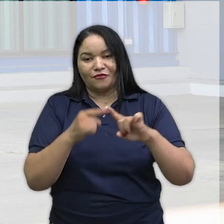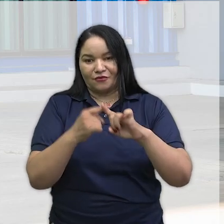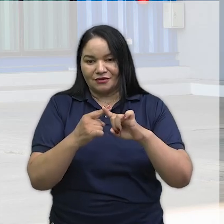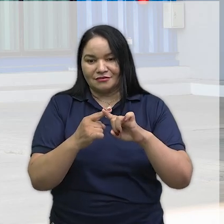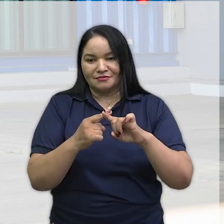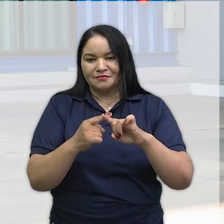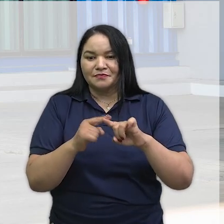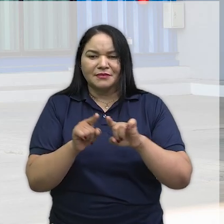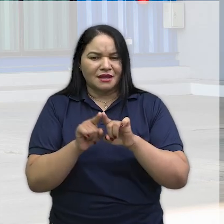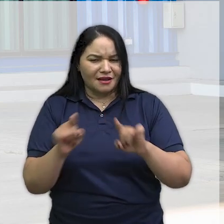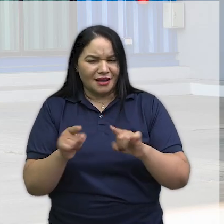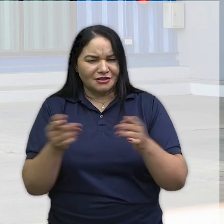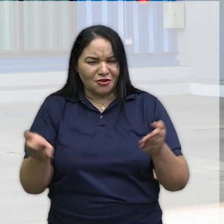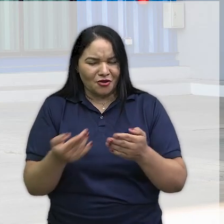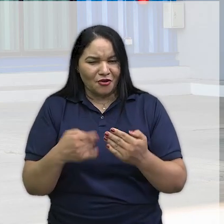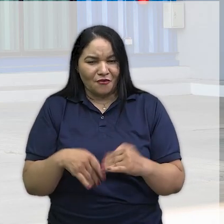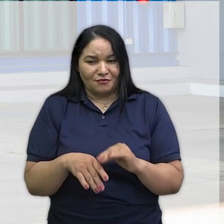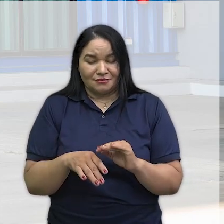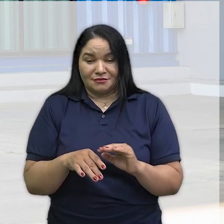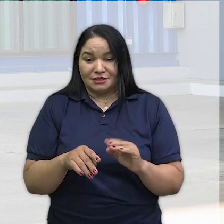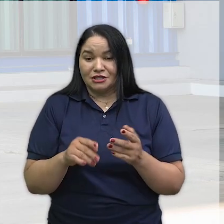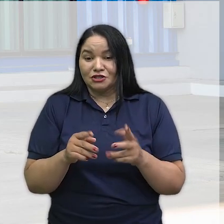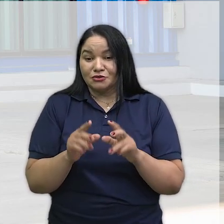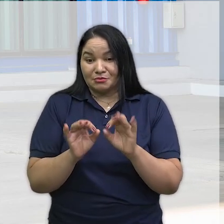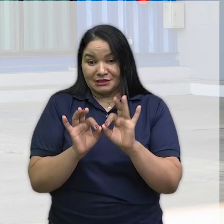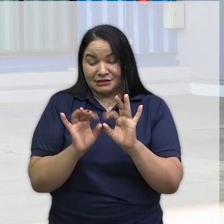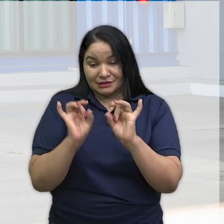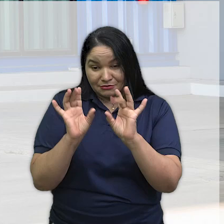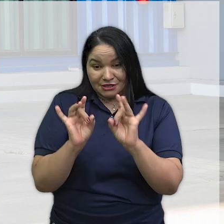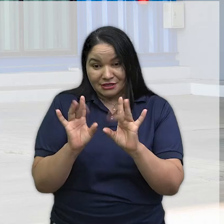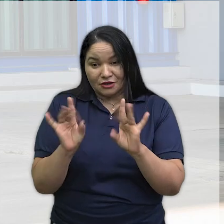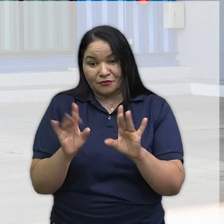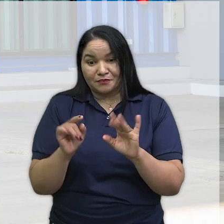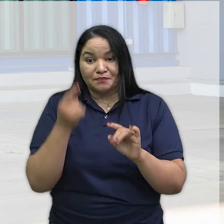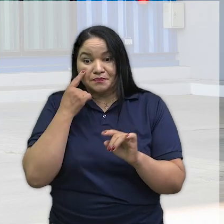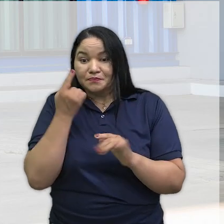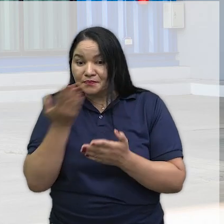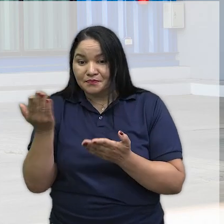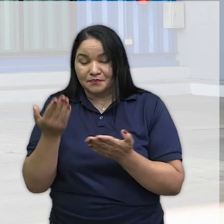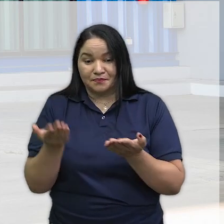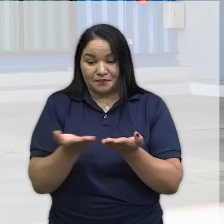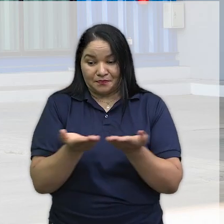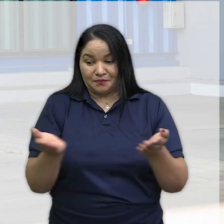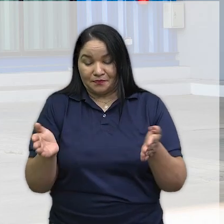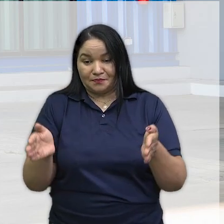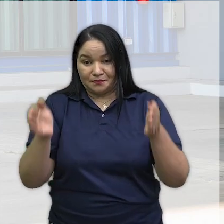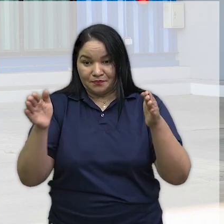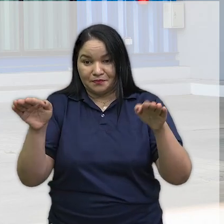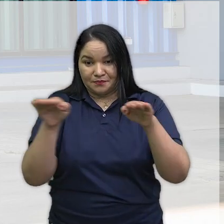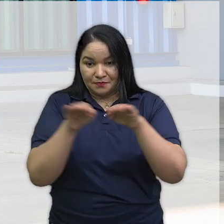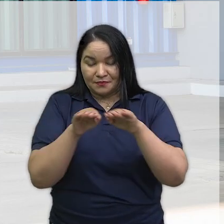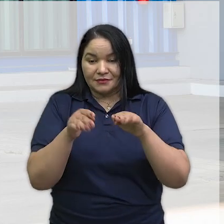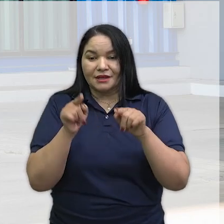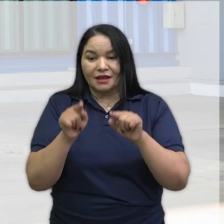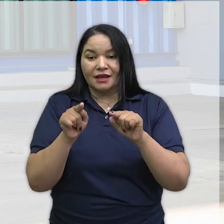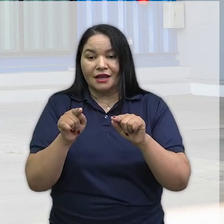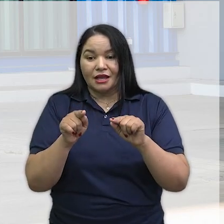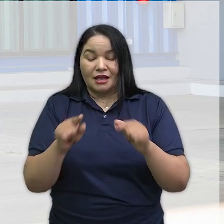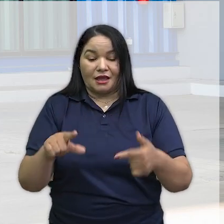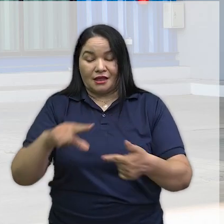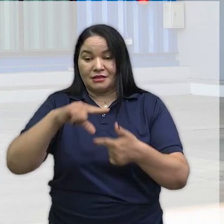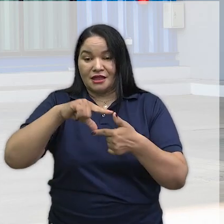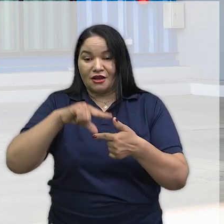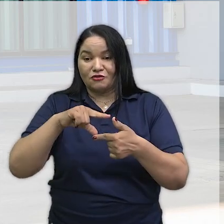Esse prisma que tem aqui nesses containers, eles são chamados de prismas retangulares ou aquele nome que você